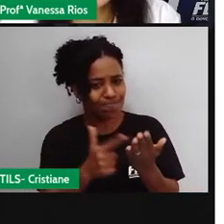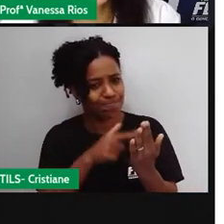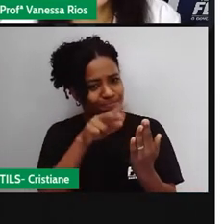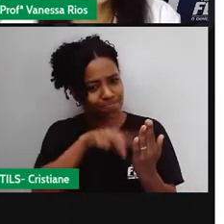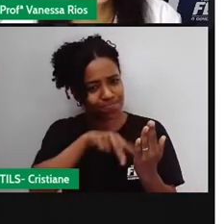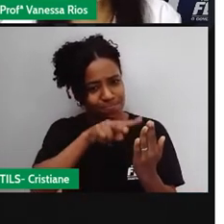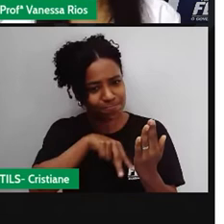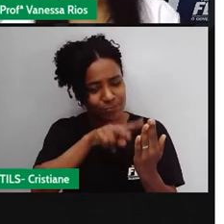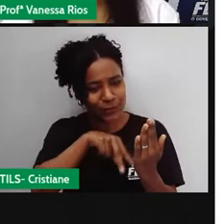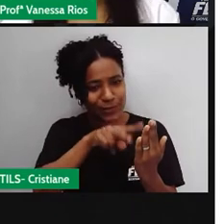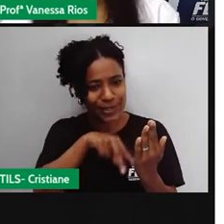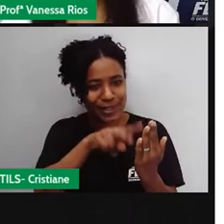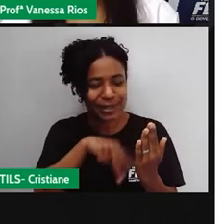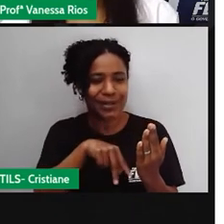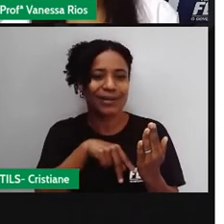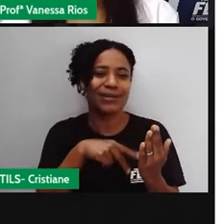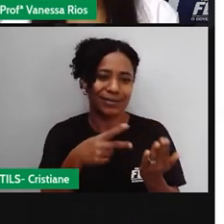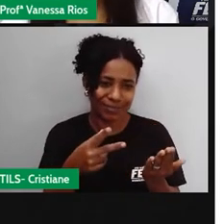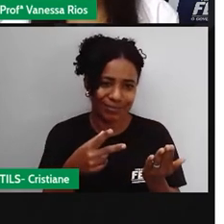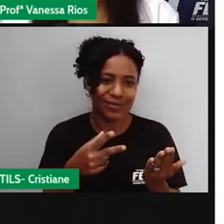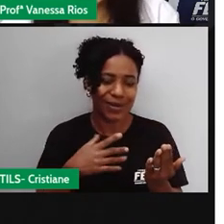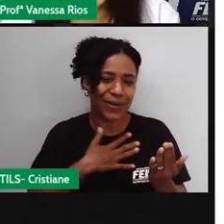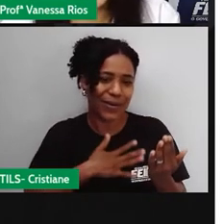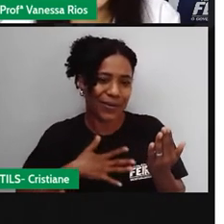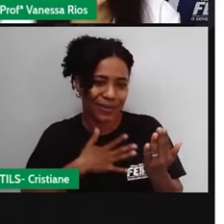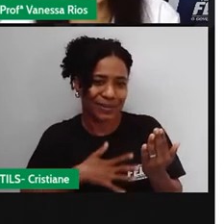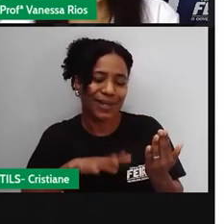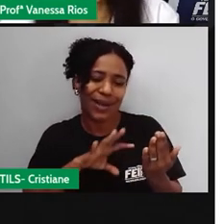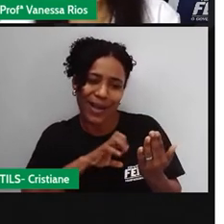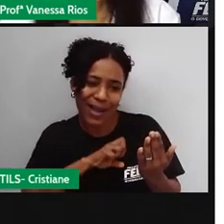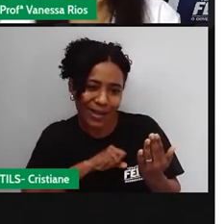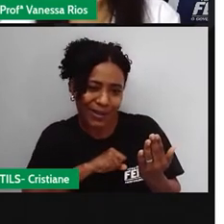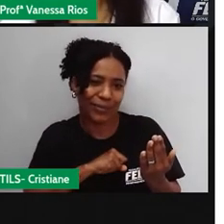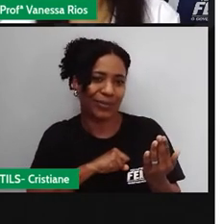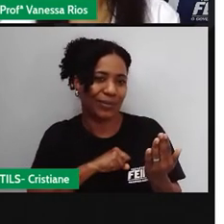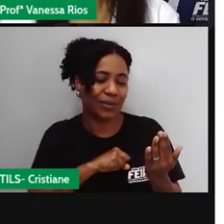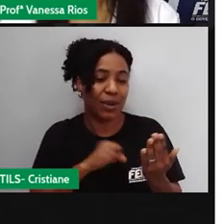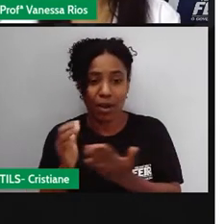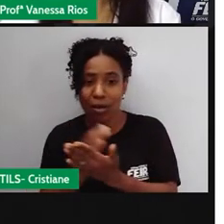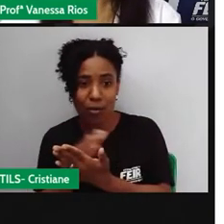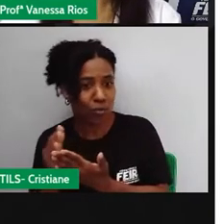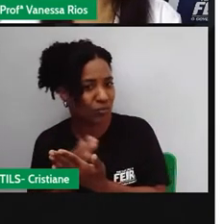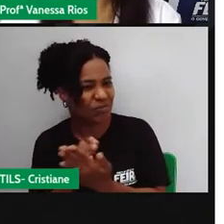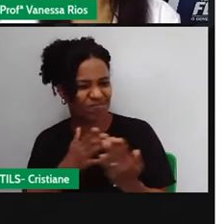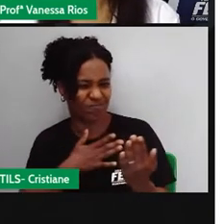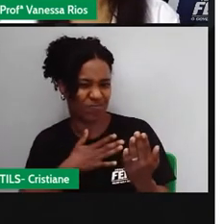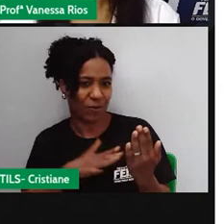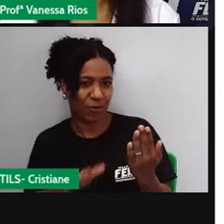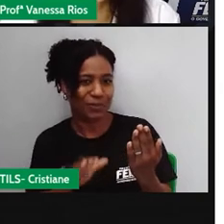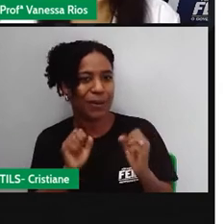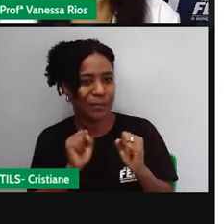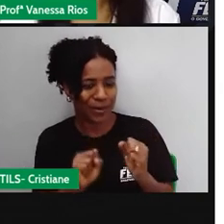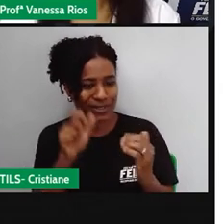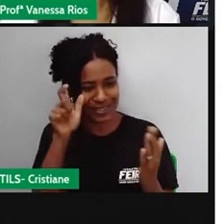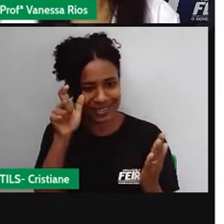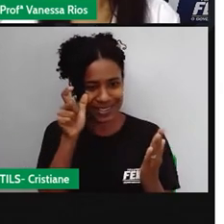Pela leitura, tanto dos que já não gostam de ler, né? Mas podem se interessar pela leitura através do